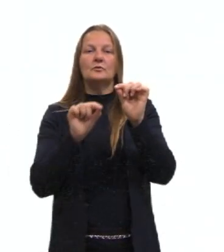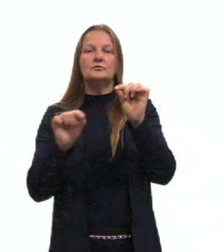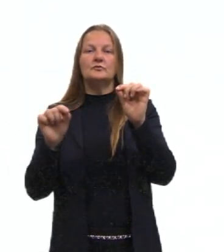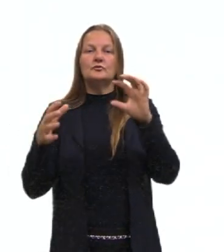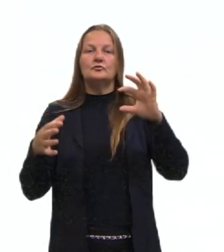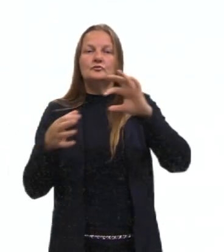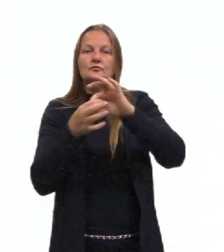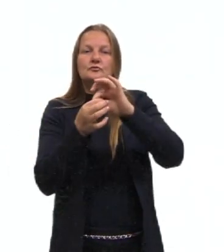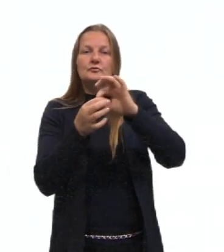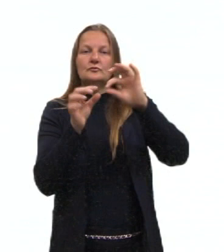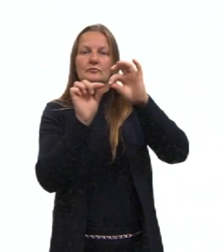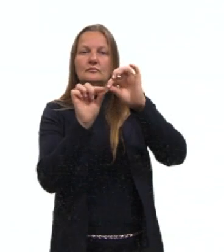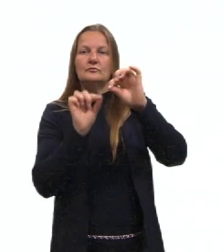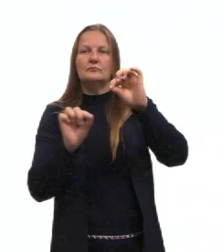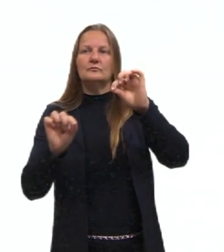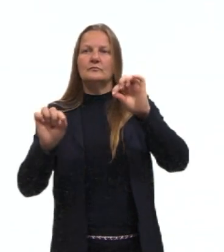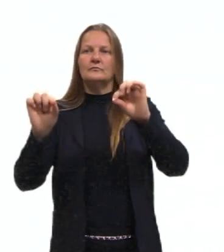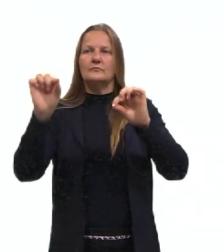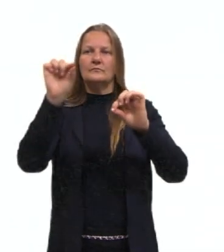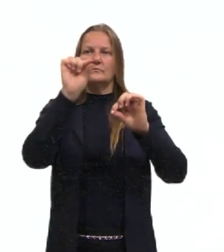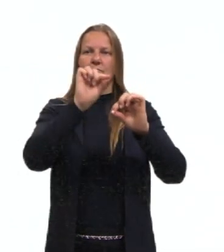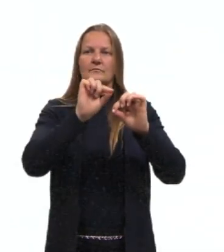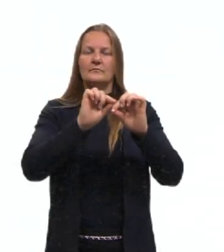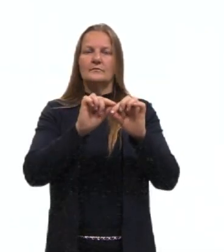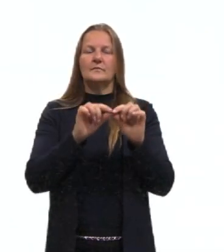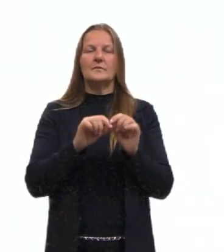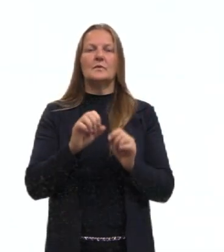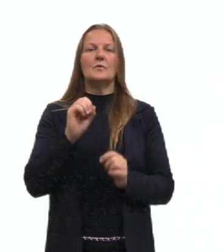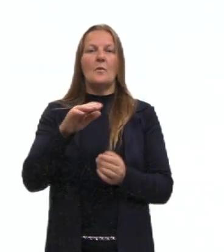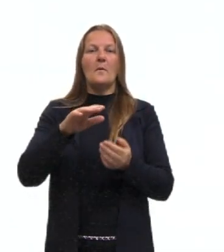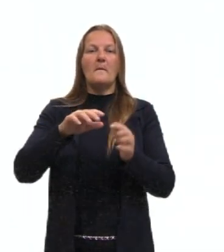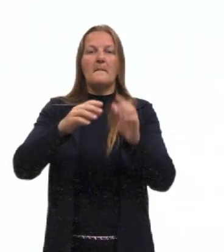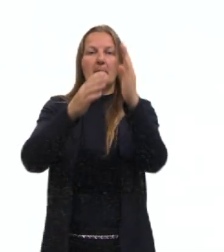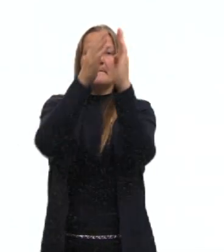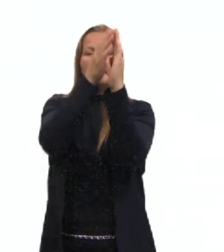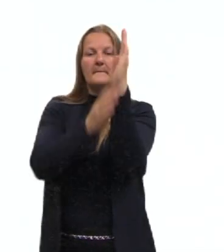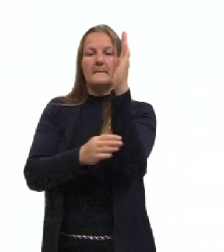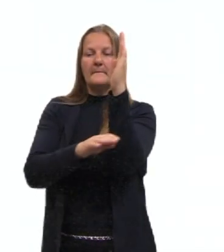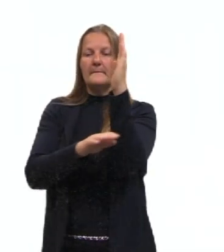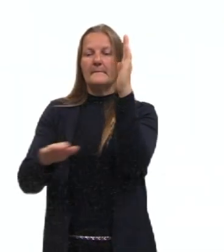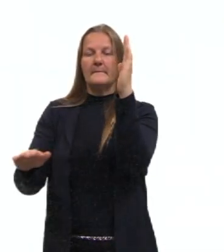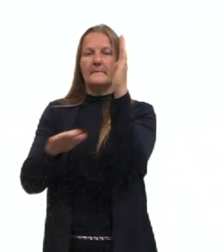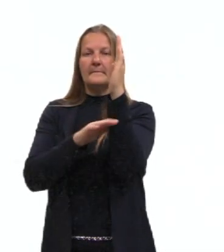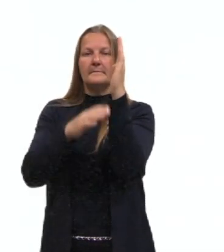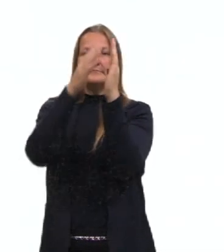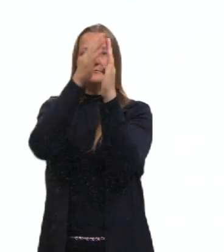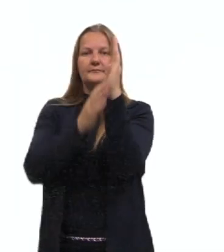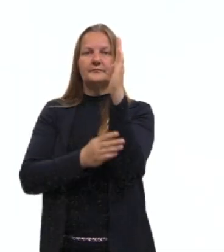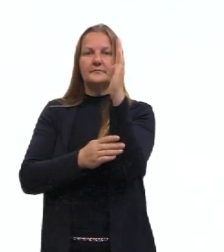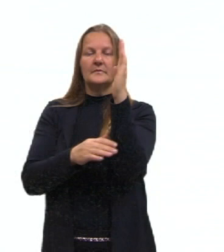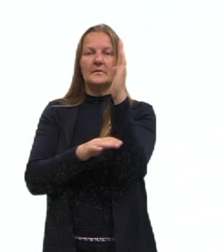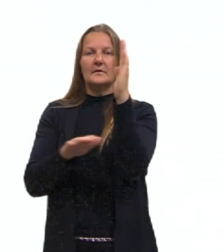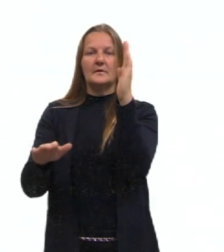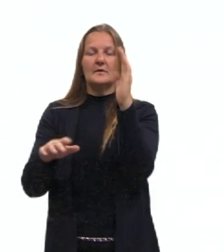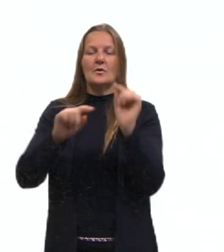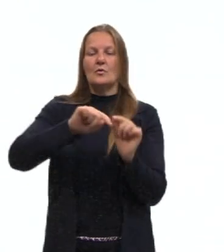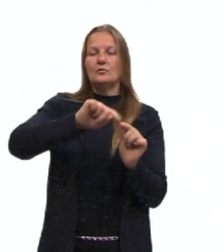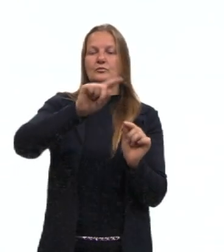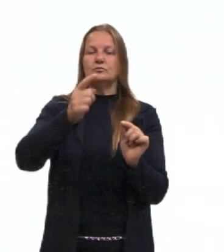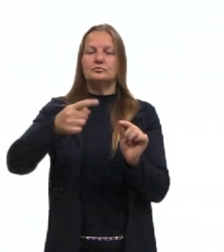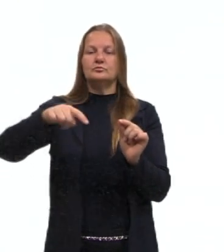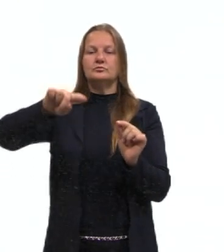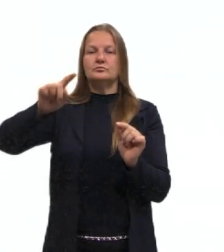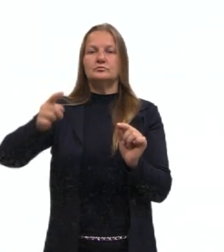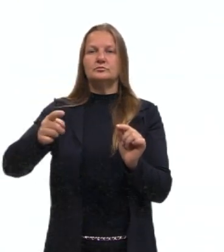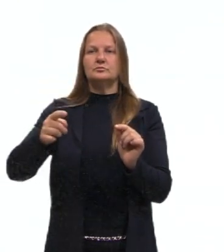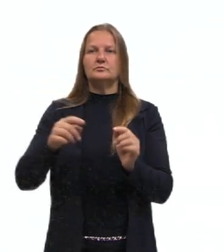pontos. Principalmente quando se trata então do plano cartesiano, né, o estudo das retas, curvas. Um